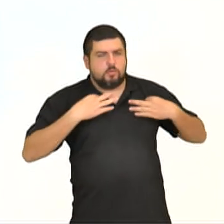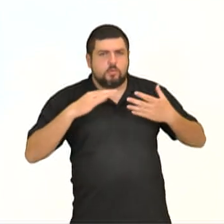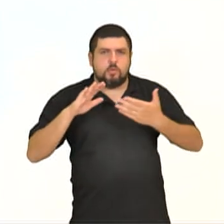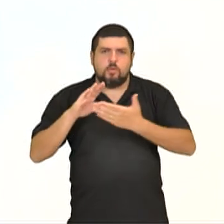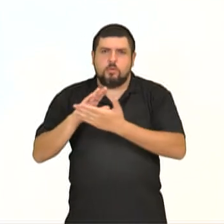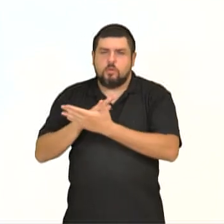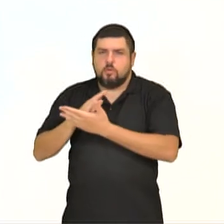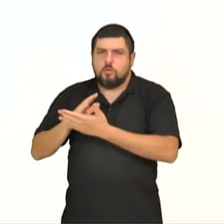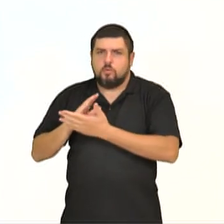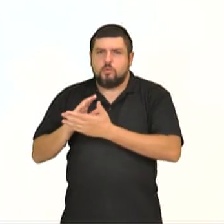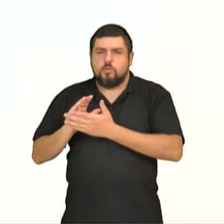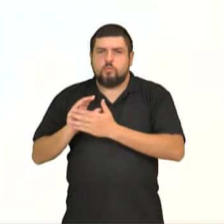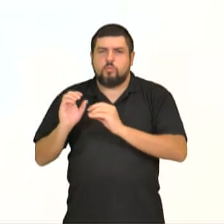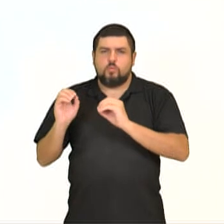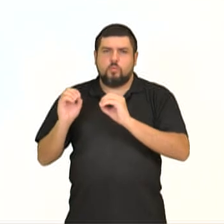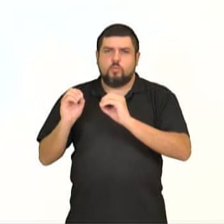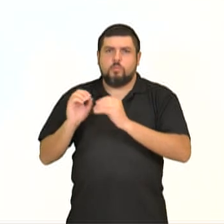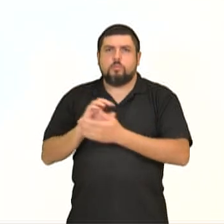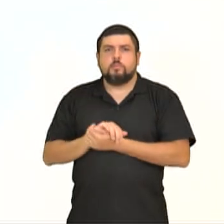Próximo, o taekwondo,